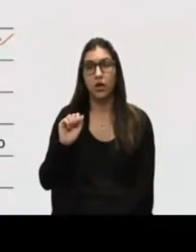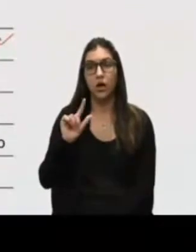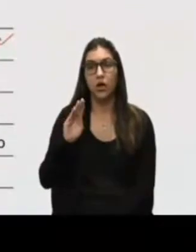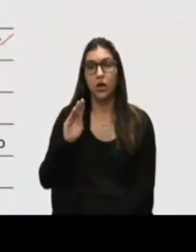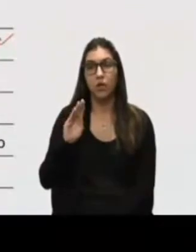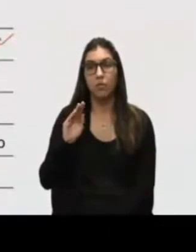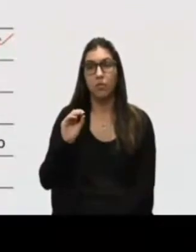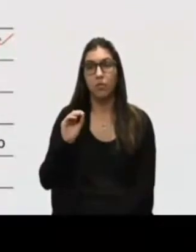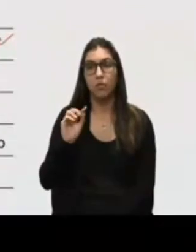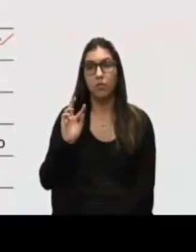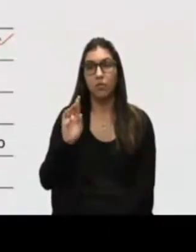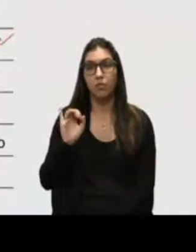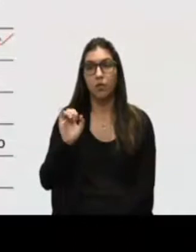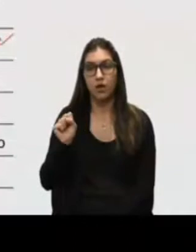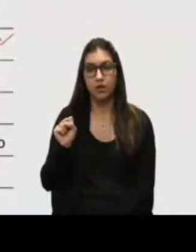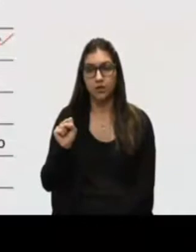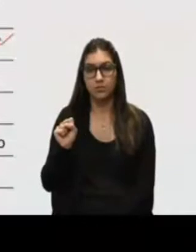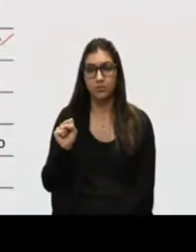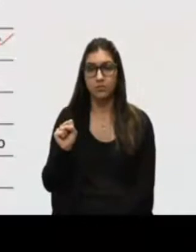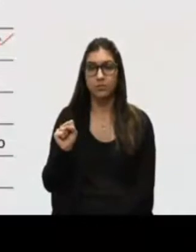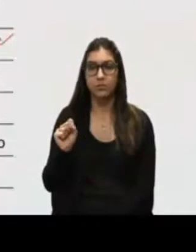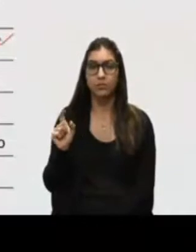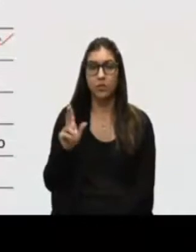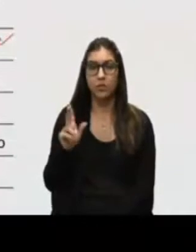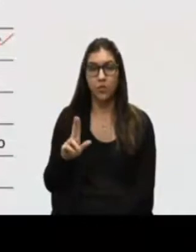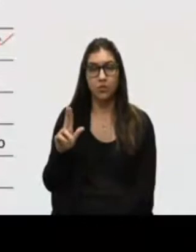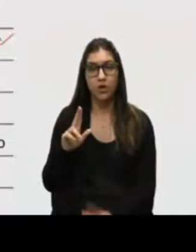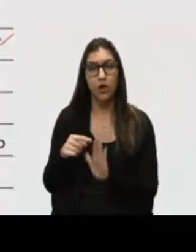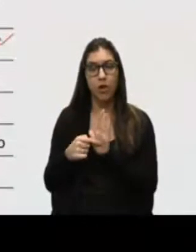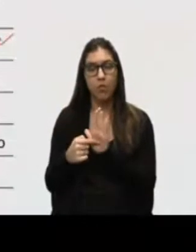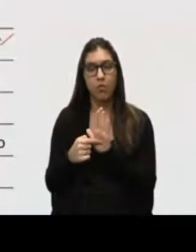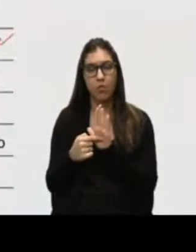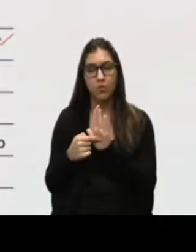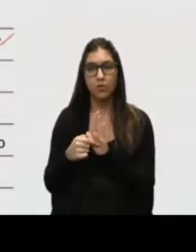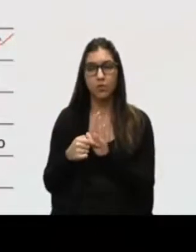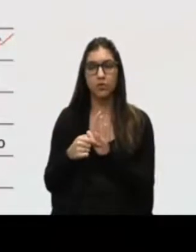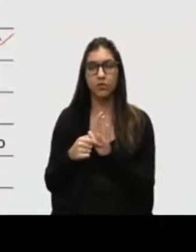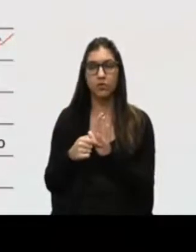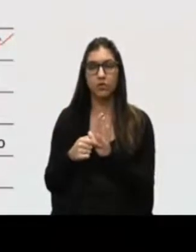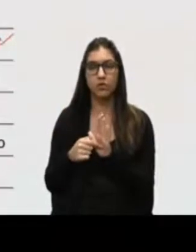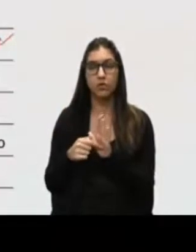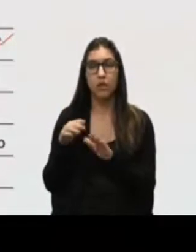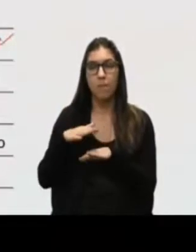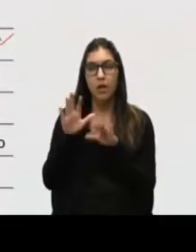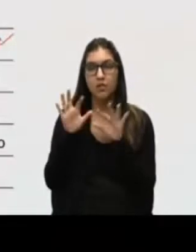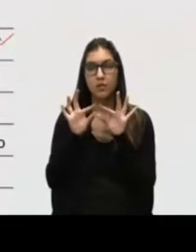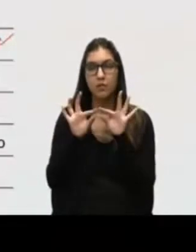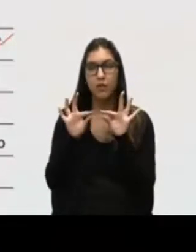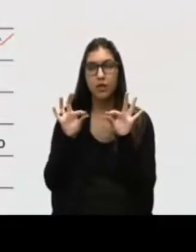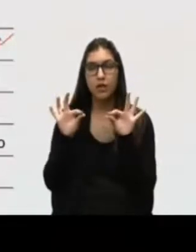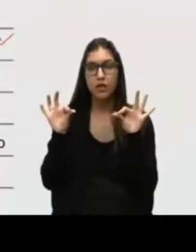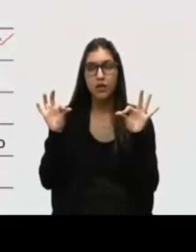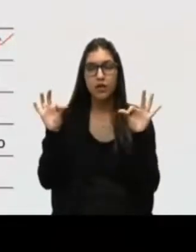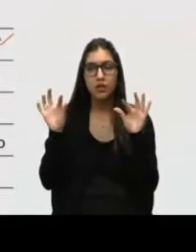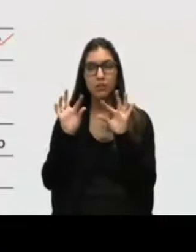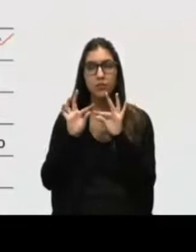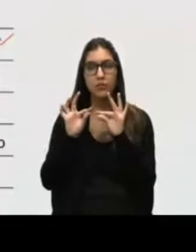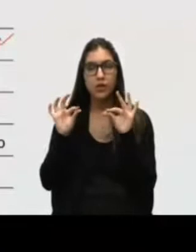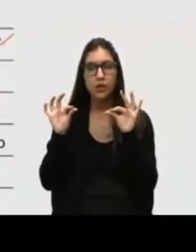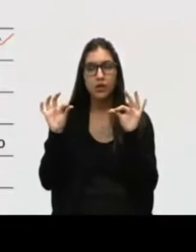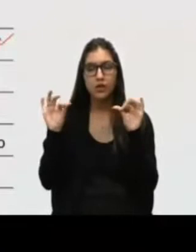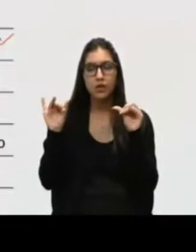pestil. Quando a gente utiliza o almofariz com pestil, as amostras vão ficar mais finas, a granulometria delas vai ficar um